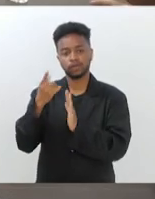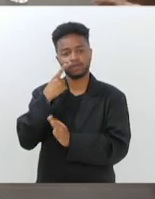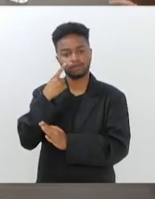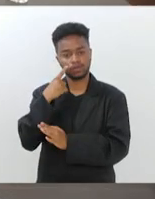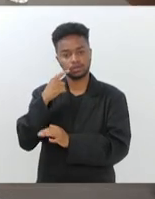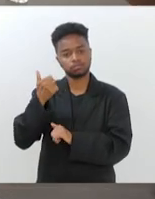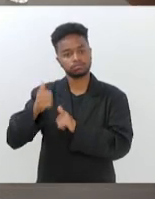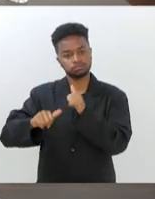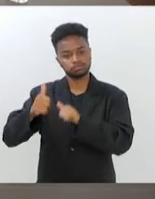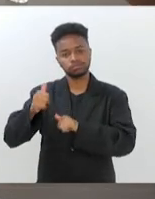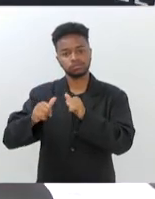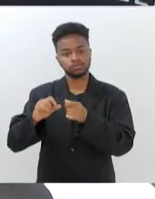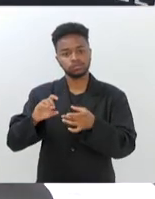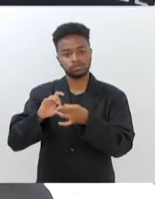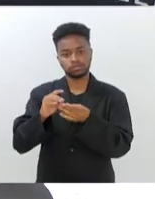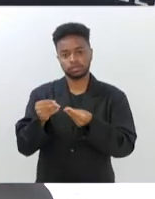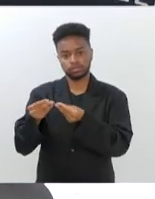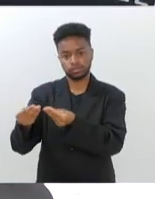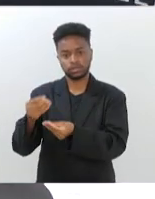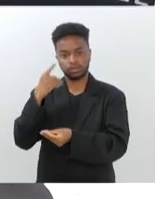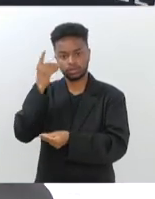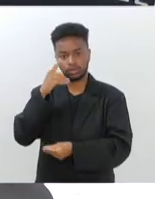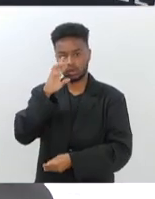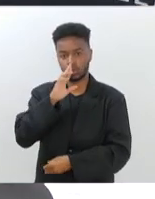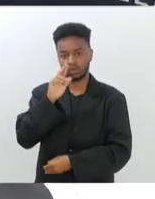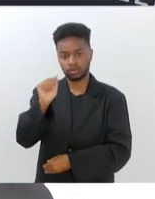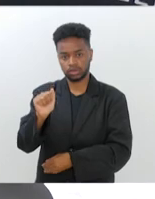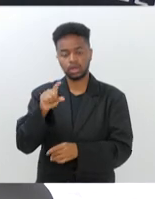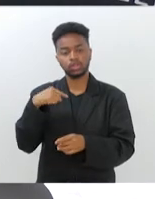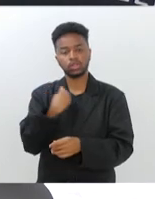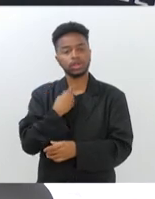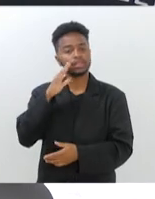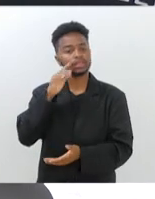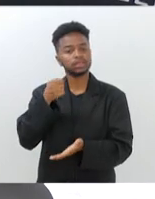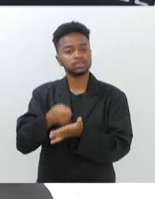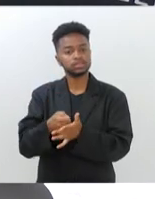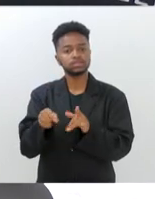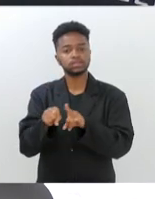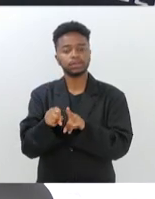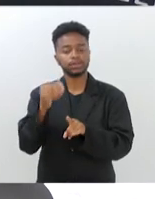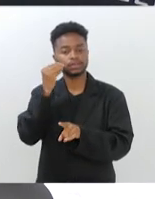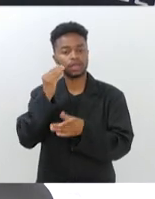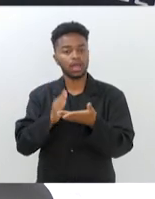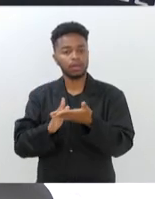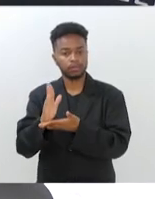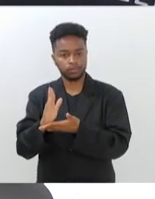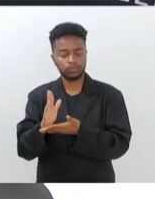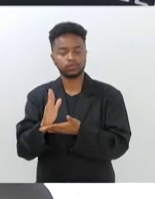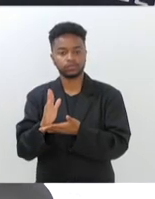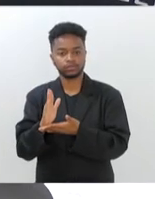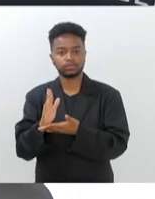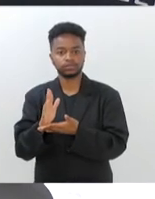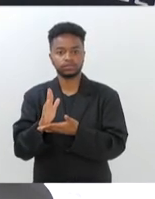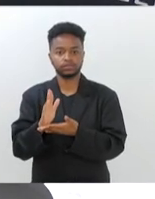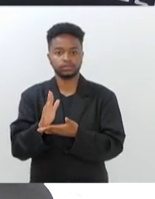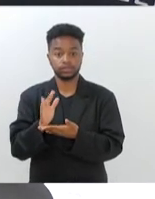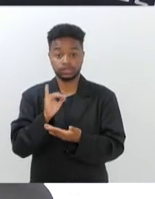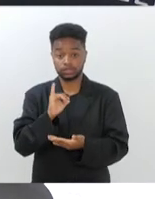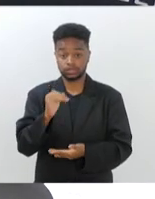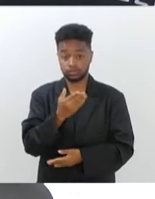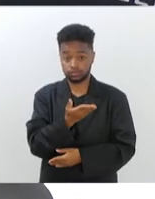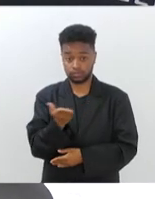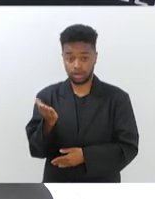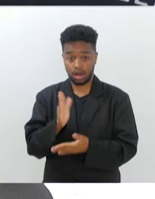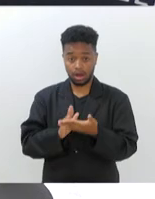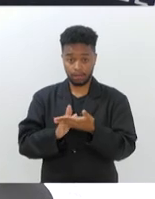encaminhado pelo Deputado Rodrigo amorinho Vamos deliberar então essa questão de ordem para providenciar e aprovar Eh caso vossas excelências